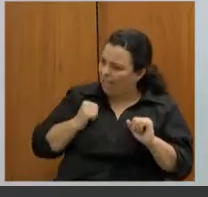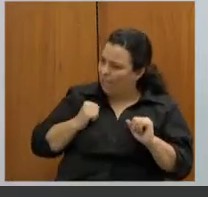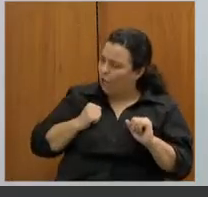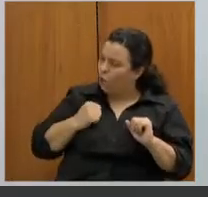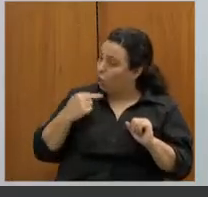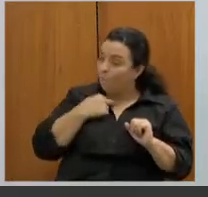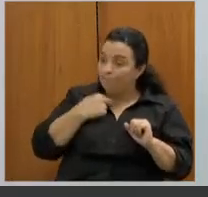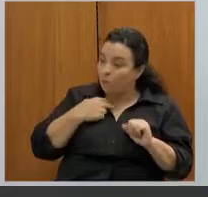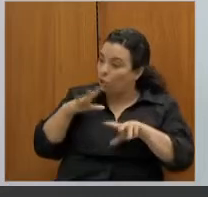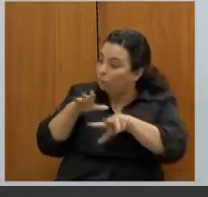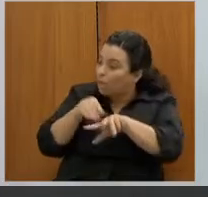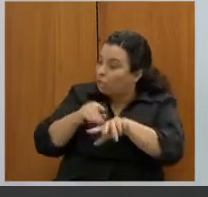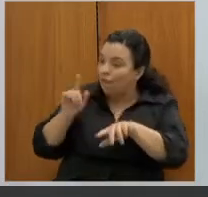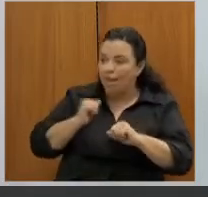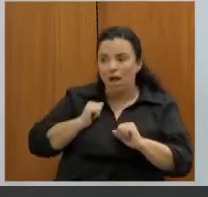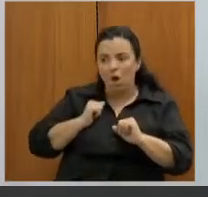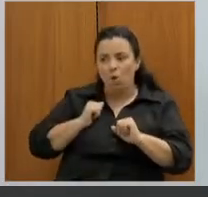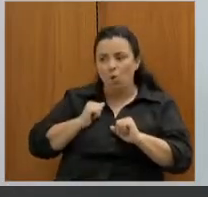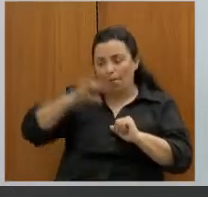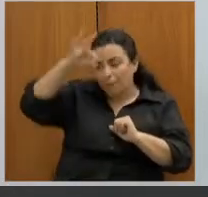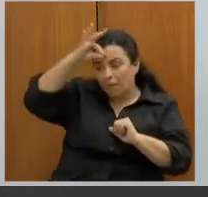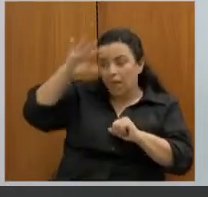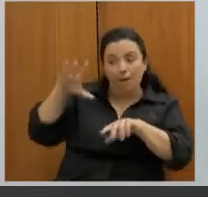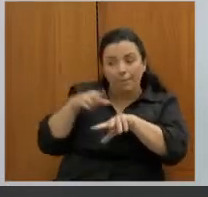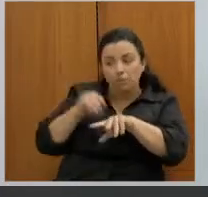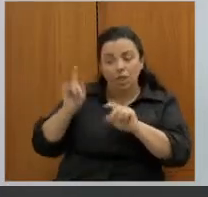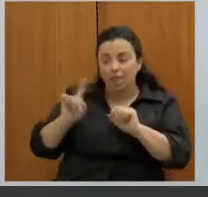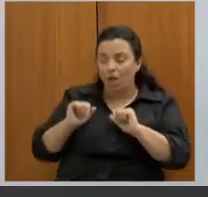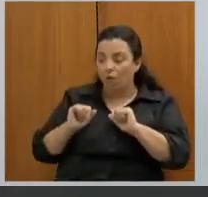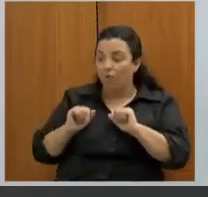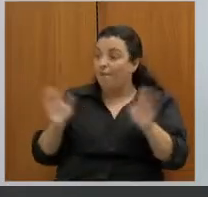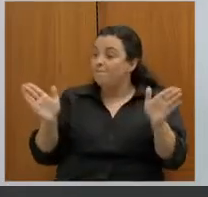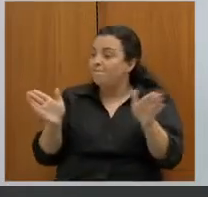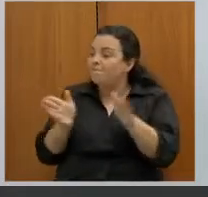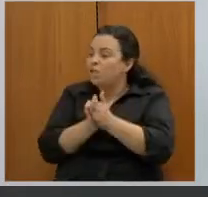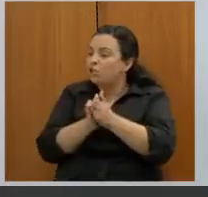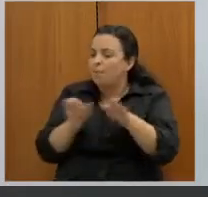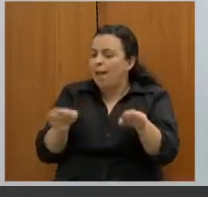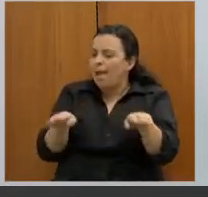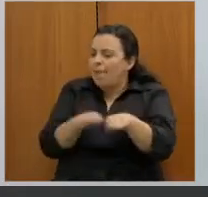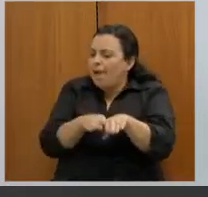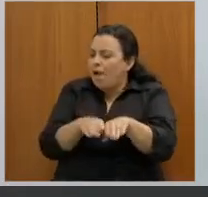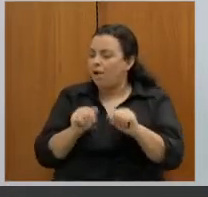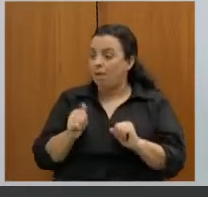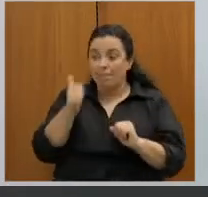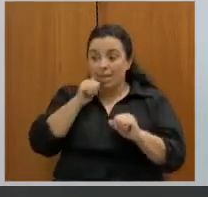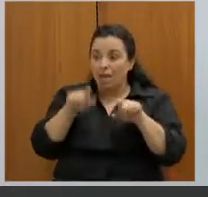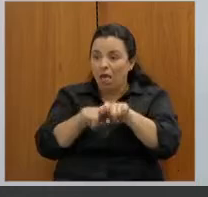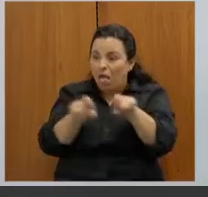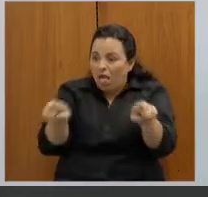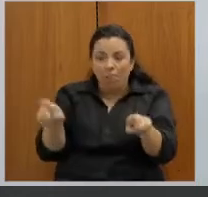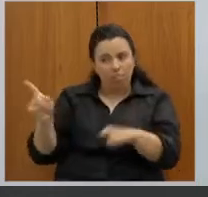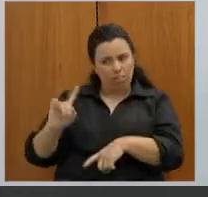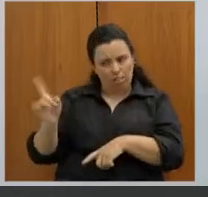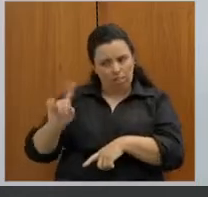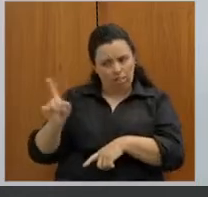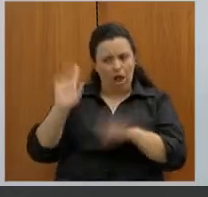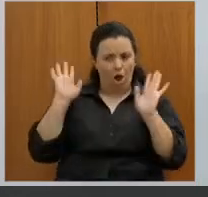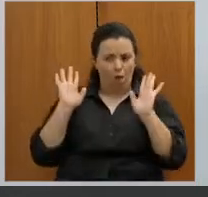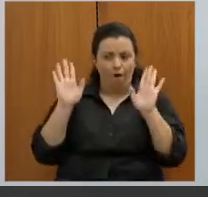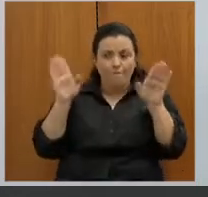não não posso pegar nisto fecha as perna menina não sente assim não é